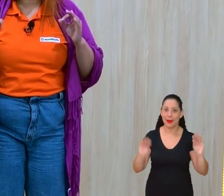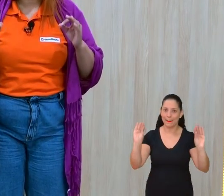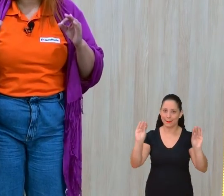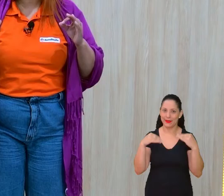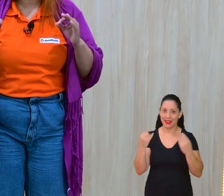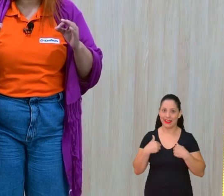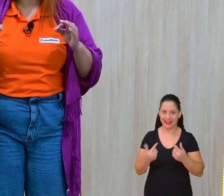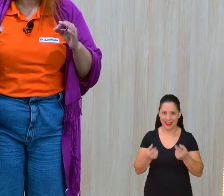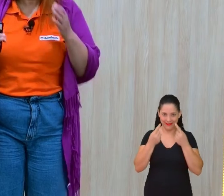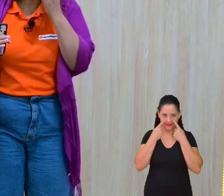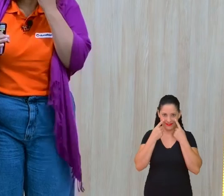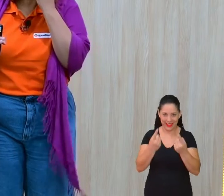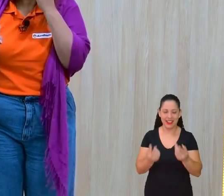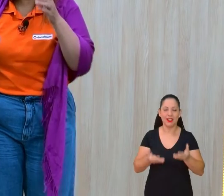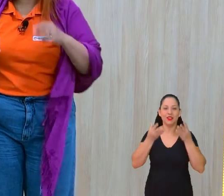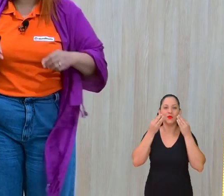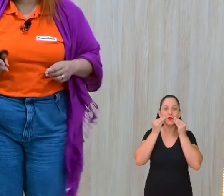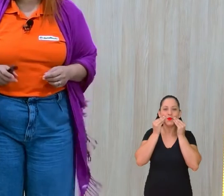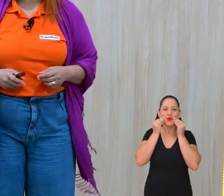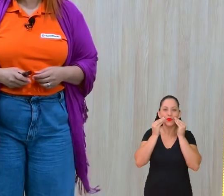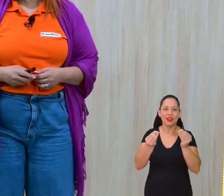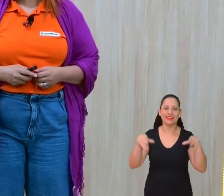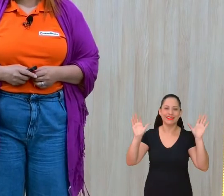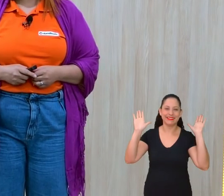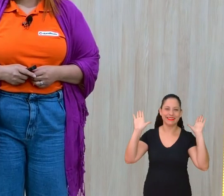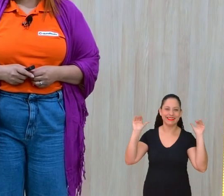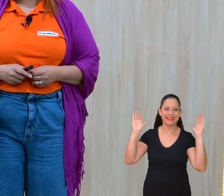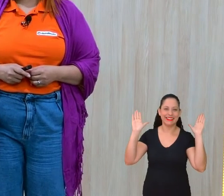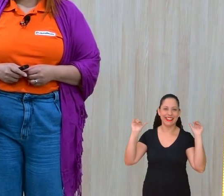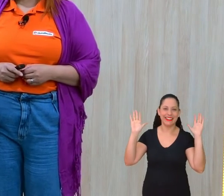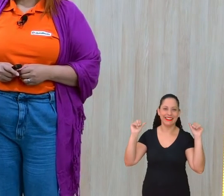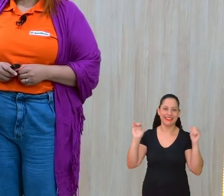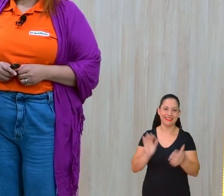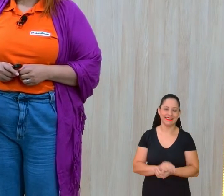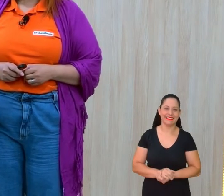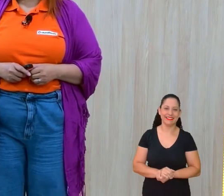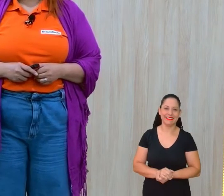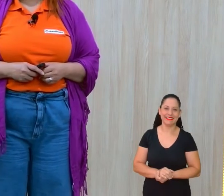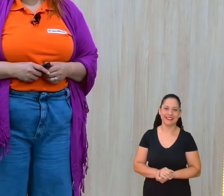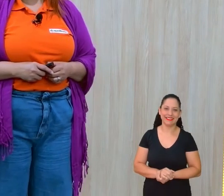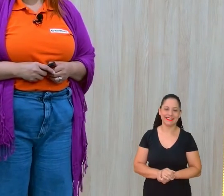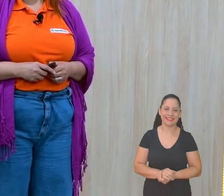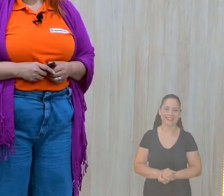para a gente, que a gente quer ver vocês. Um beijo enorme e até a próxima aula.